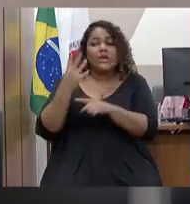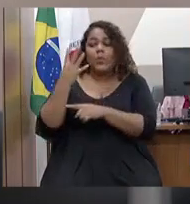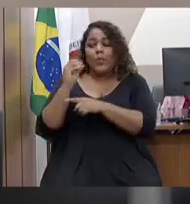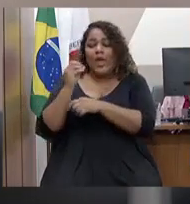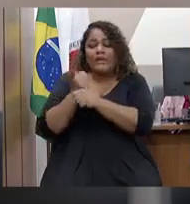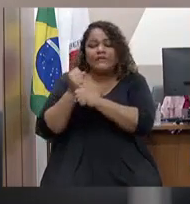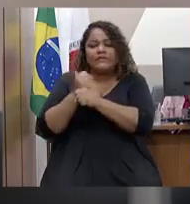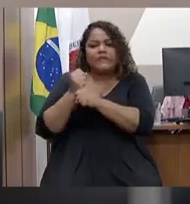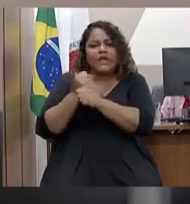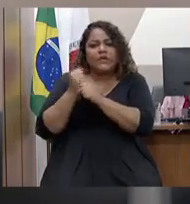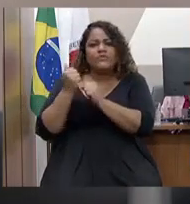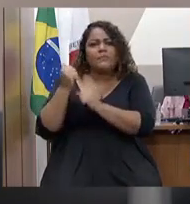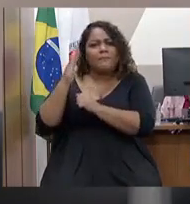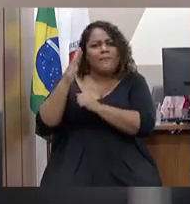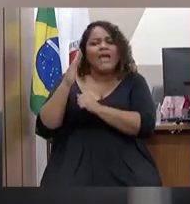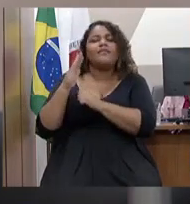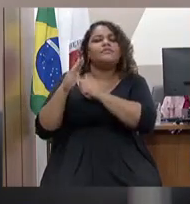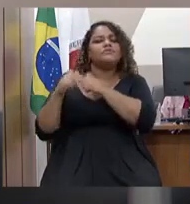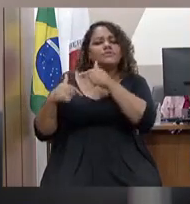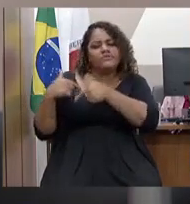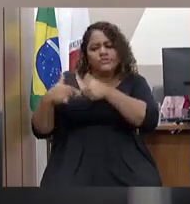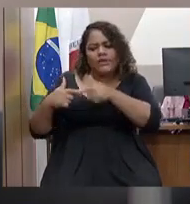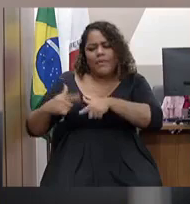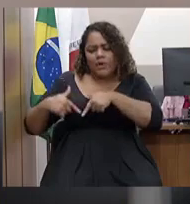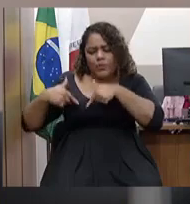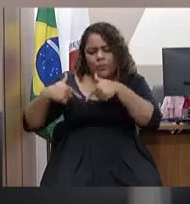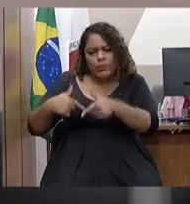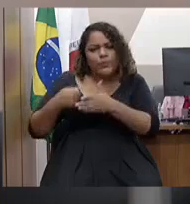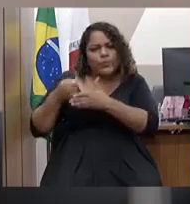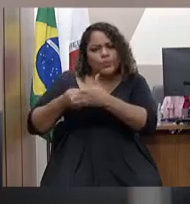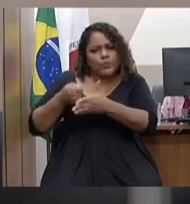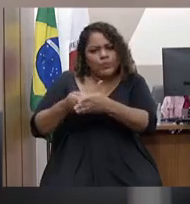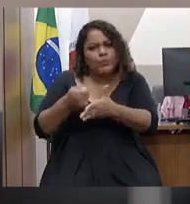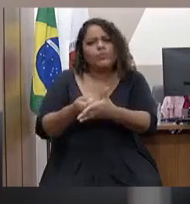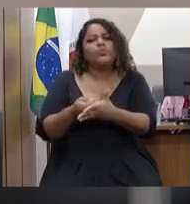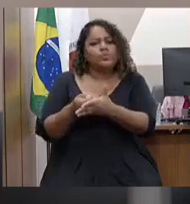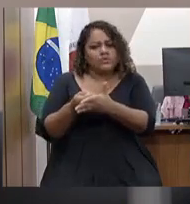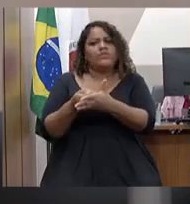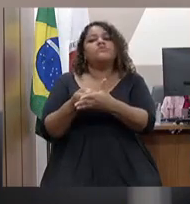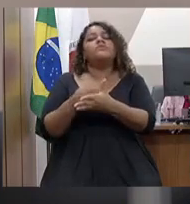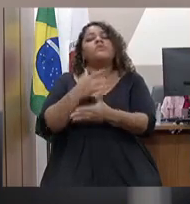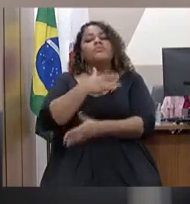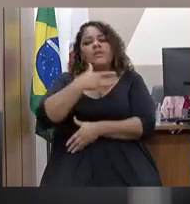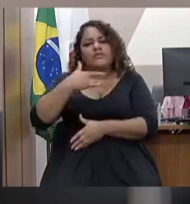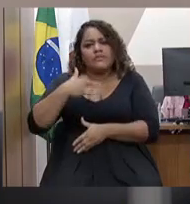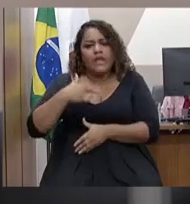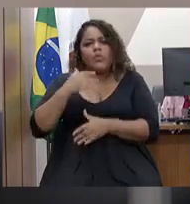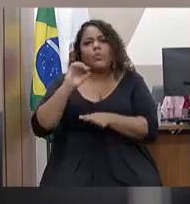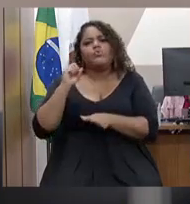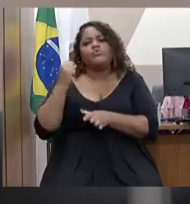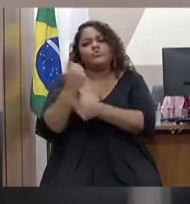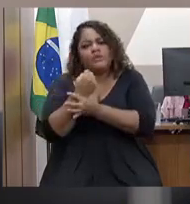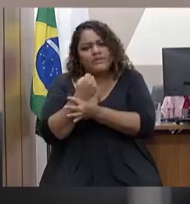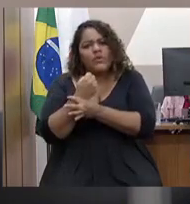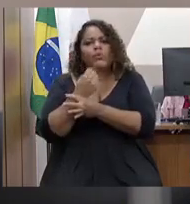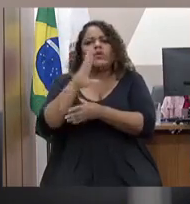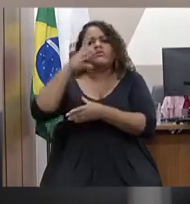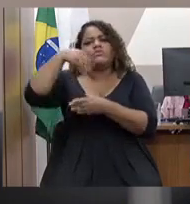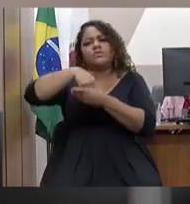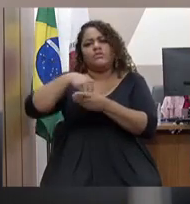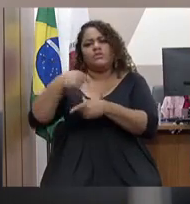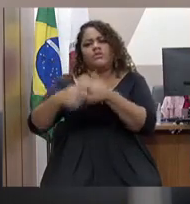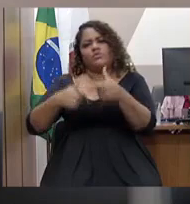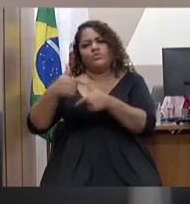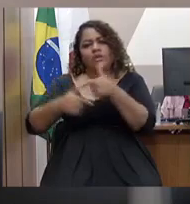a causa da dignidade do Trabalhador a busca pela saúde segurança no trabalho em todos